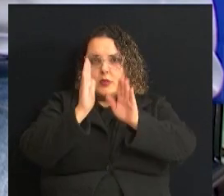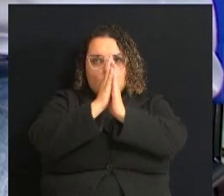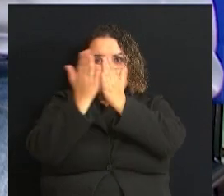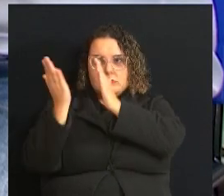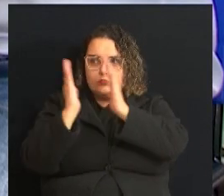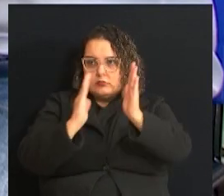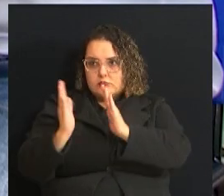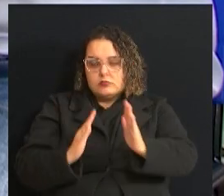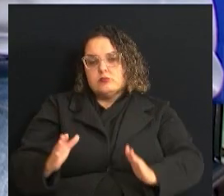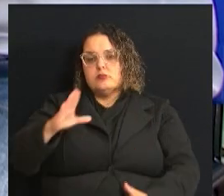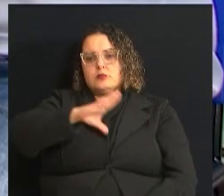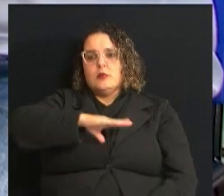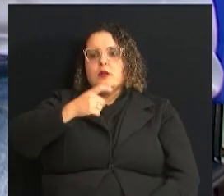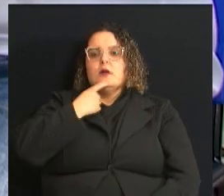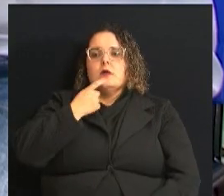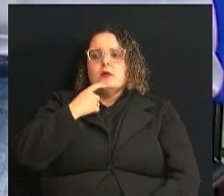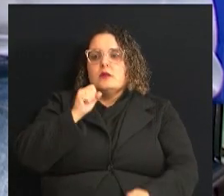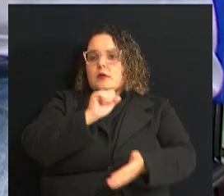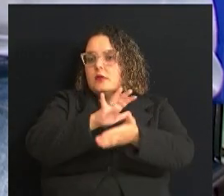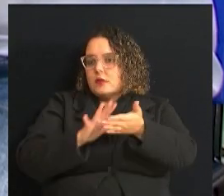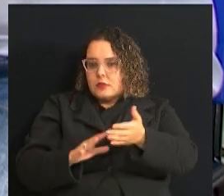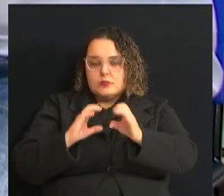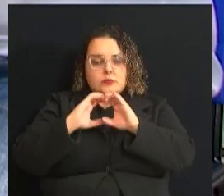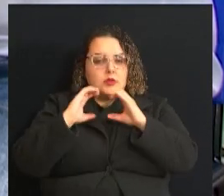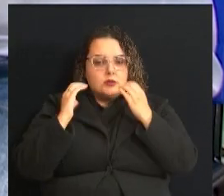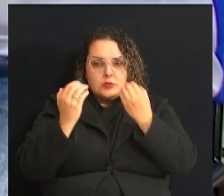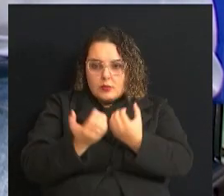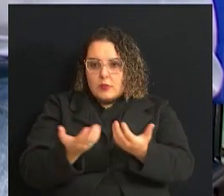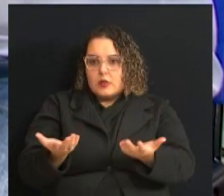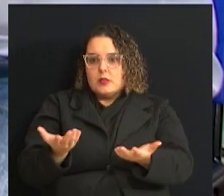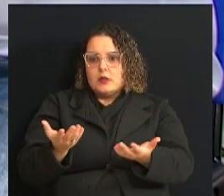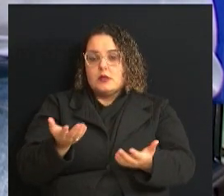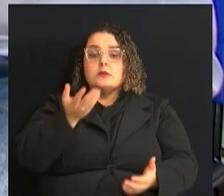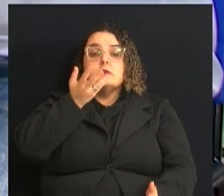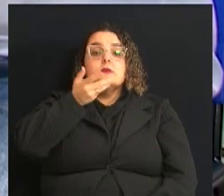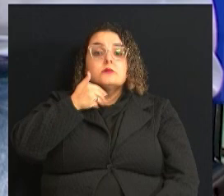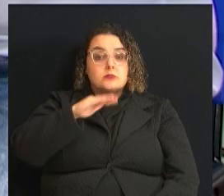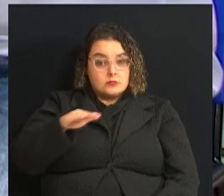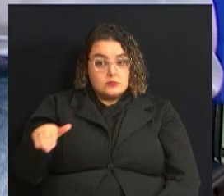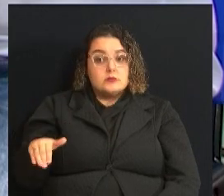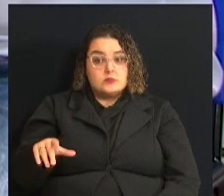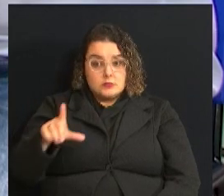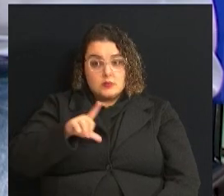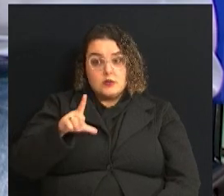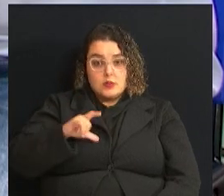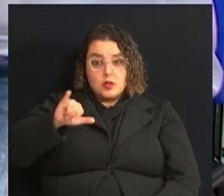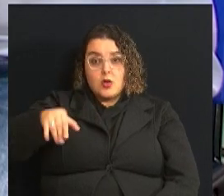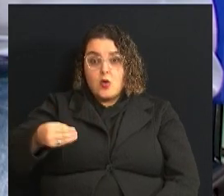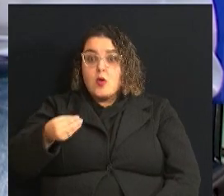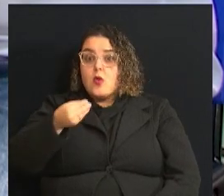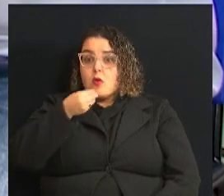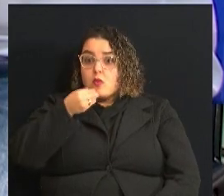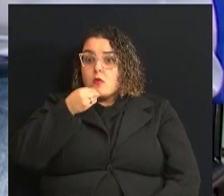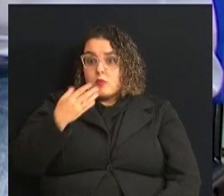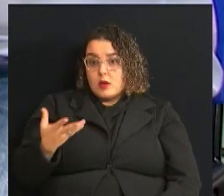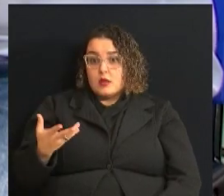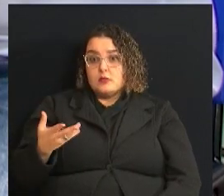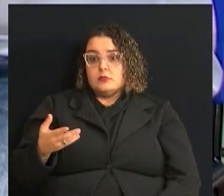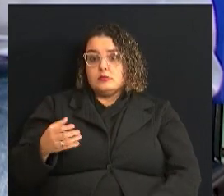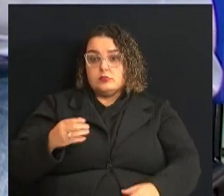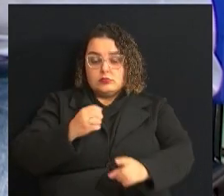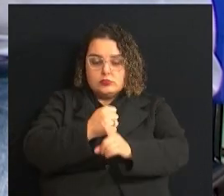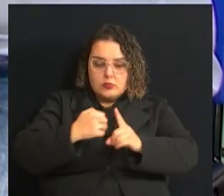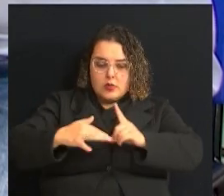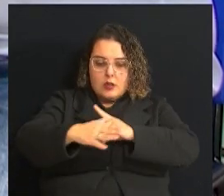que fazem atividades comunitárias, né? Então, essas crianças têm tido oportunidades de socializar, de